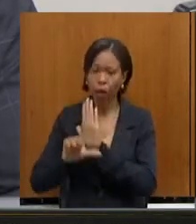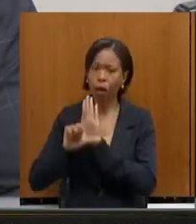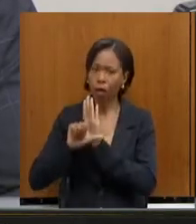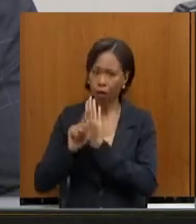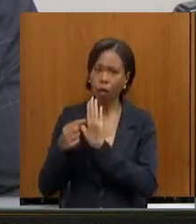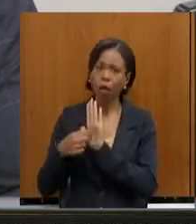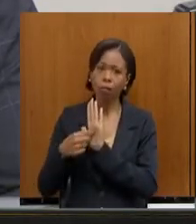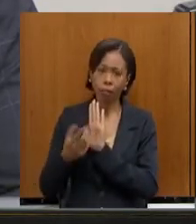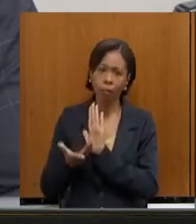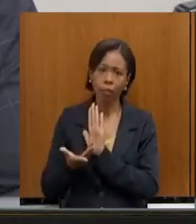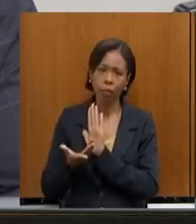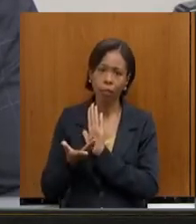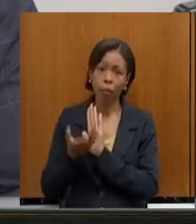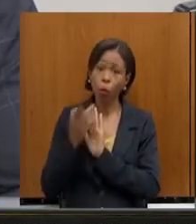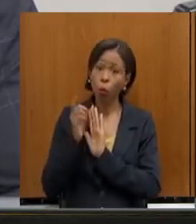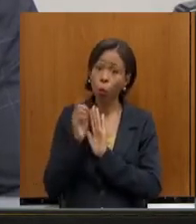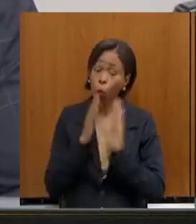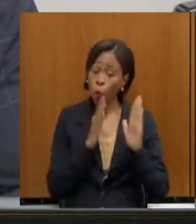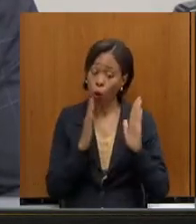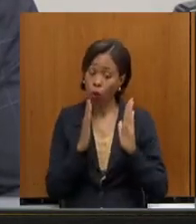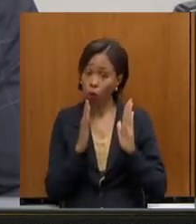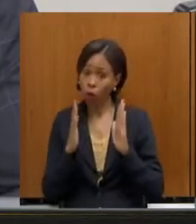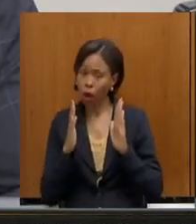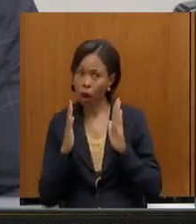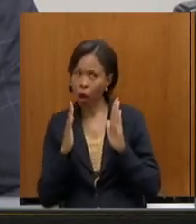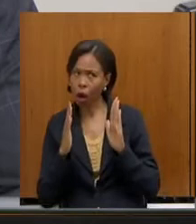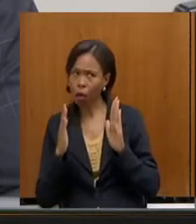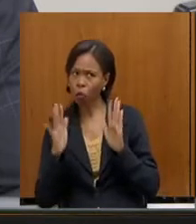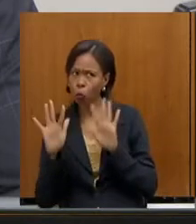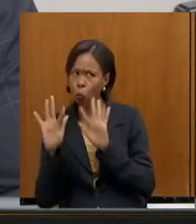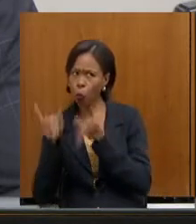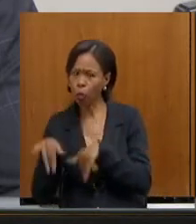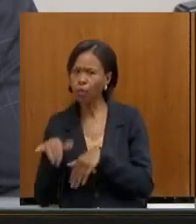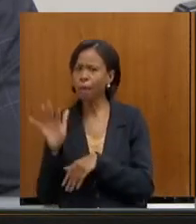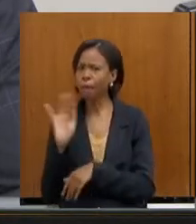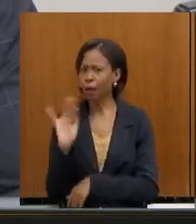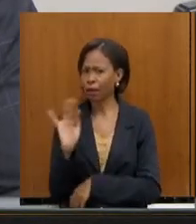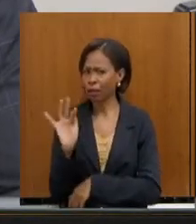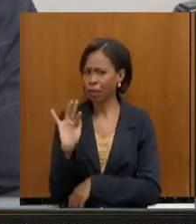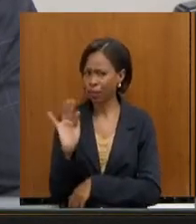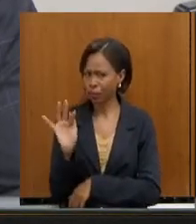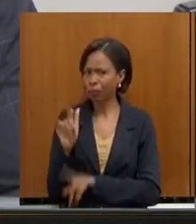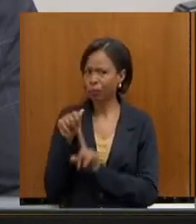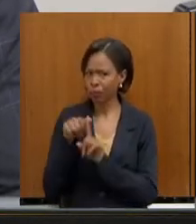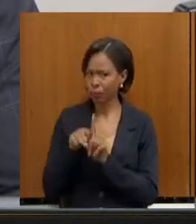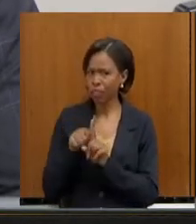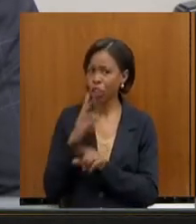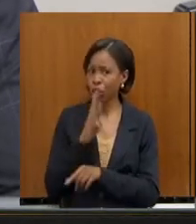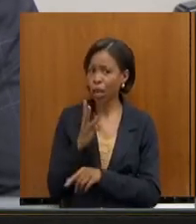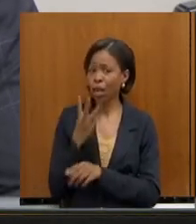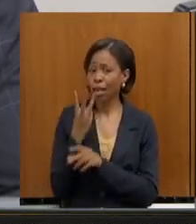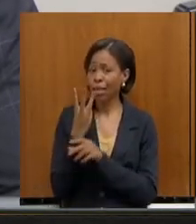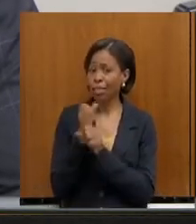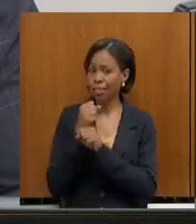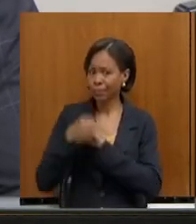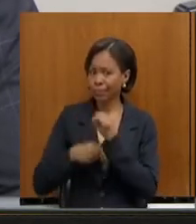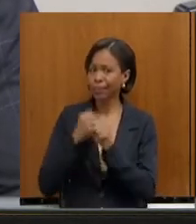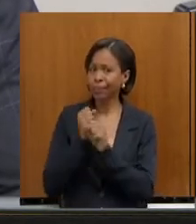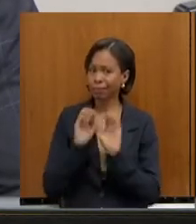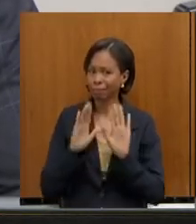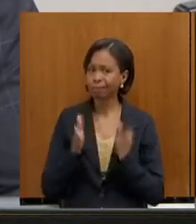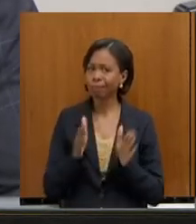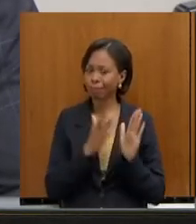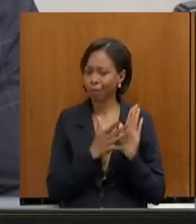mais nós temos aí ela tá vencendo o prazo em fevereiro fevereiro há três anos é e é uma